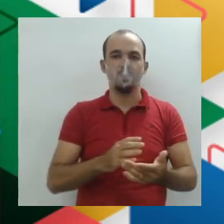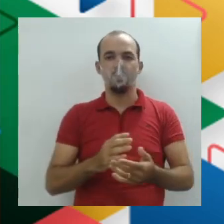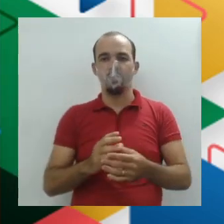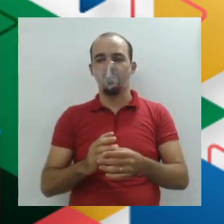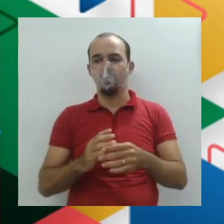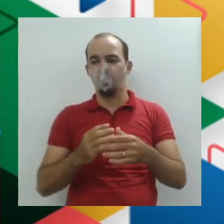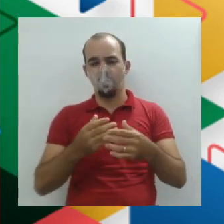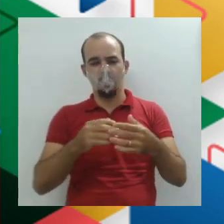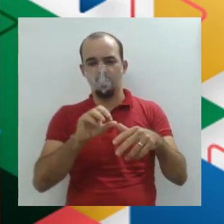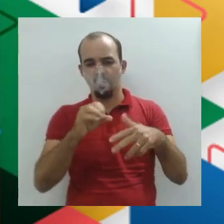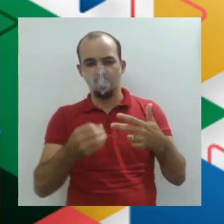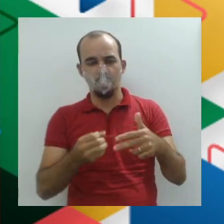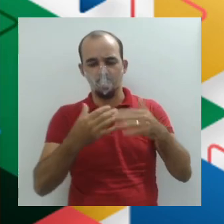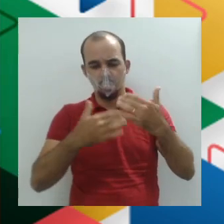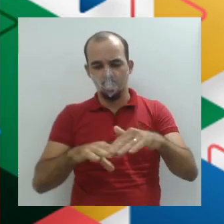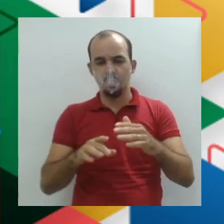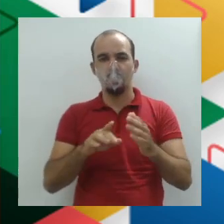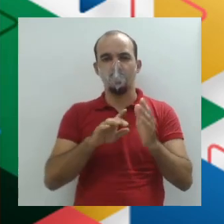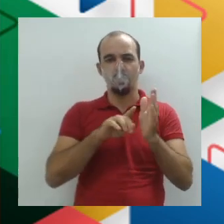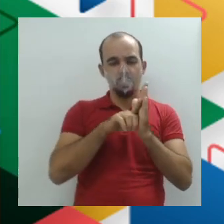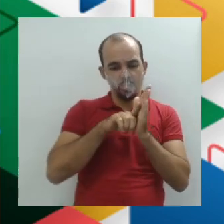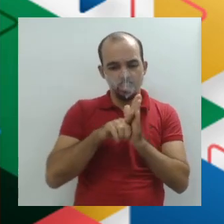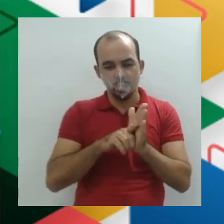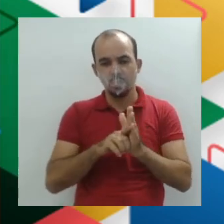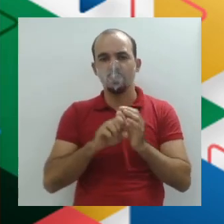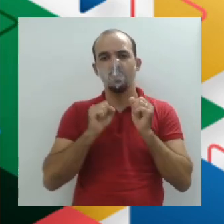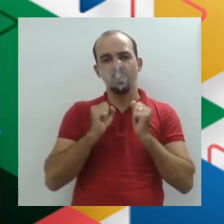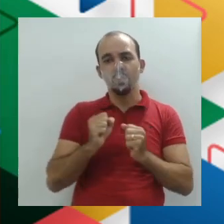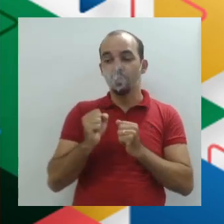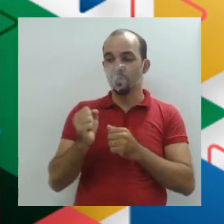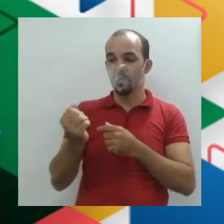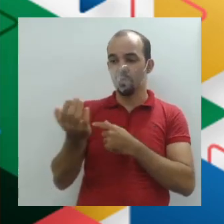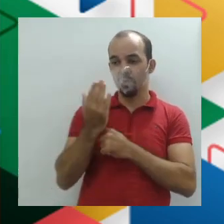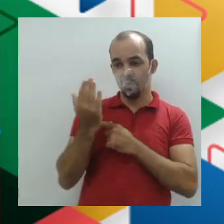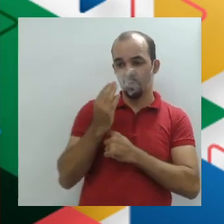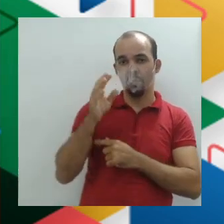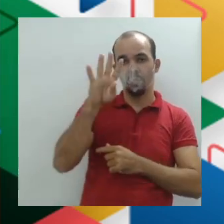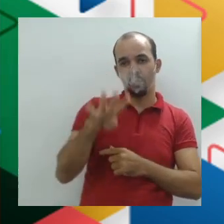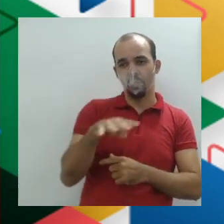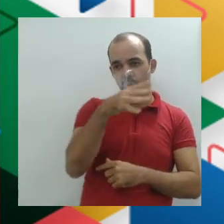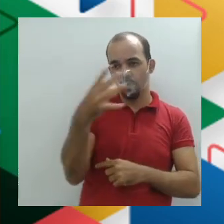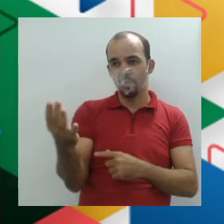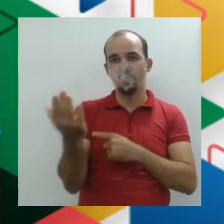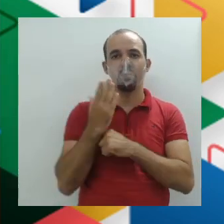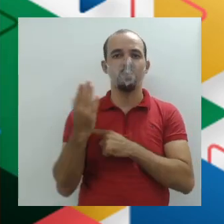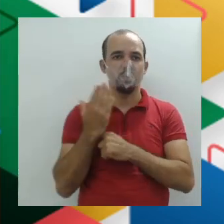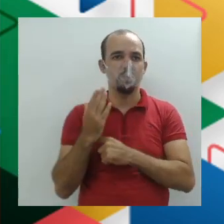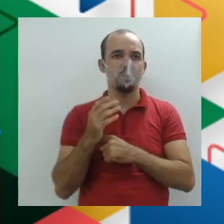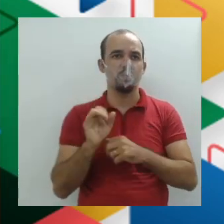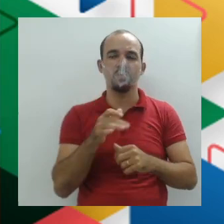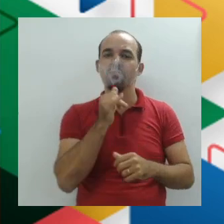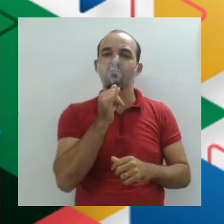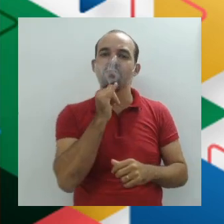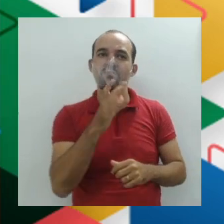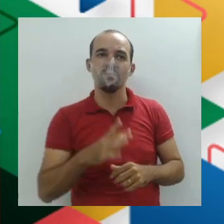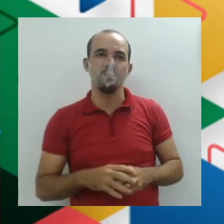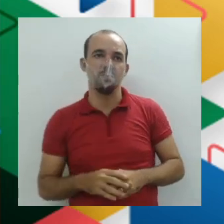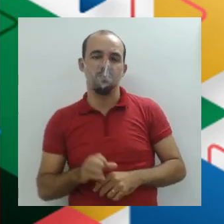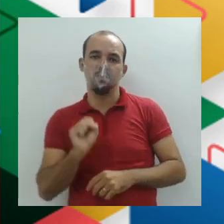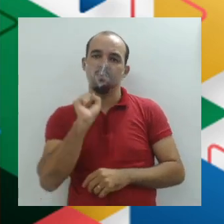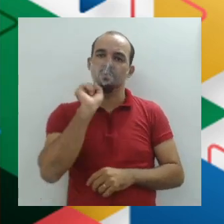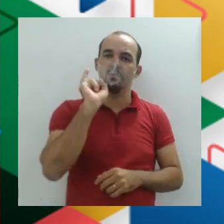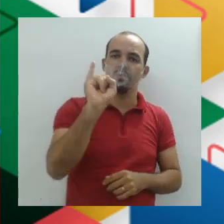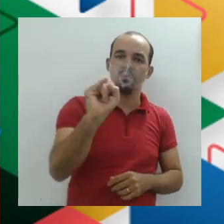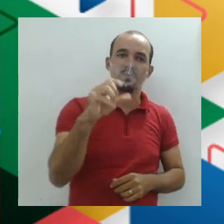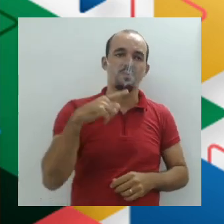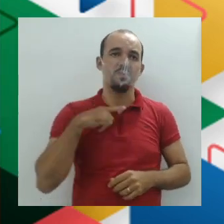Ou seja, uma questão que, por exemplo, traga a abordagem da tangente do ângulo 5 graus, ele não vai pedir para você